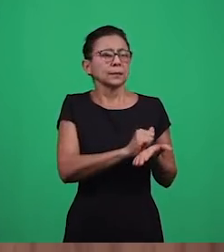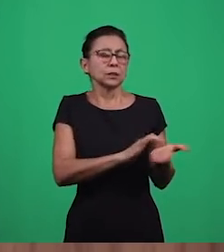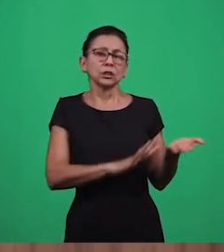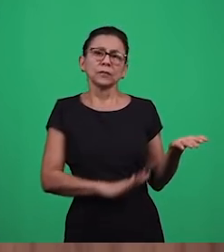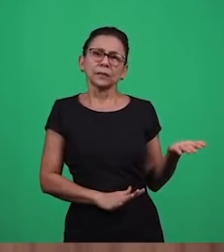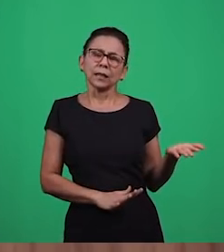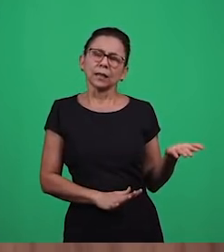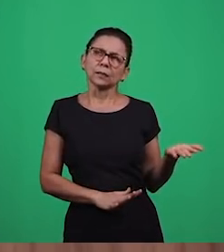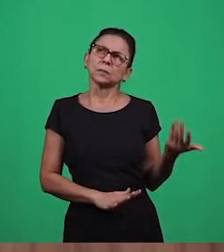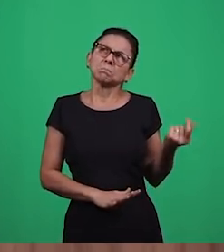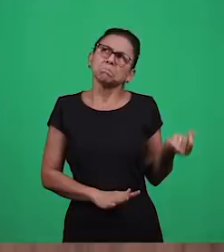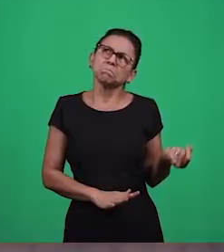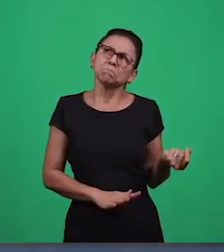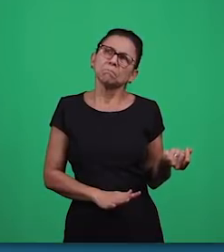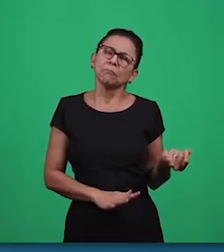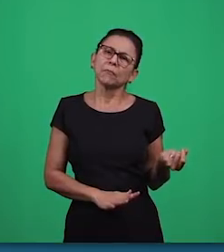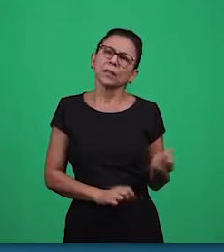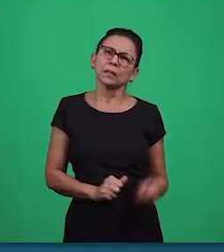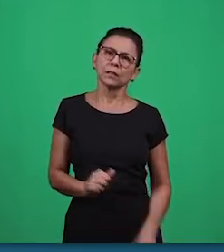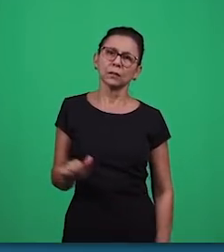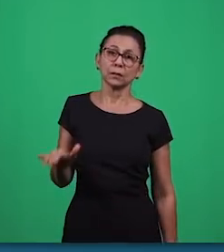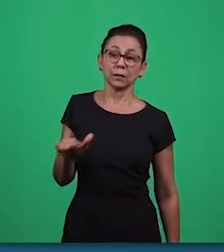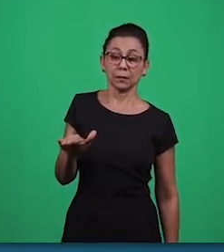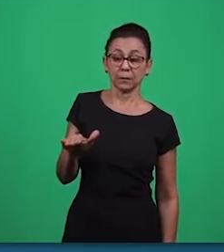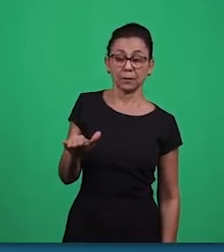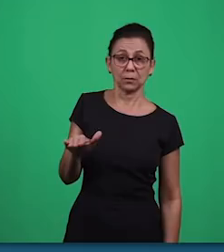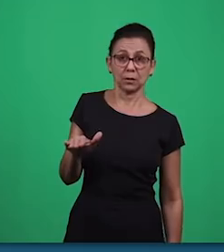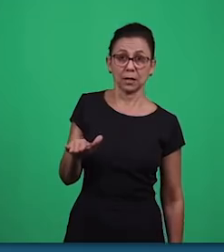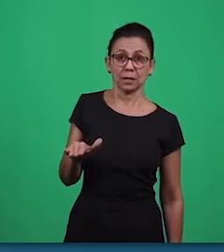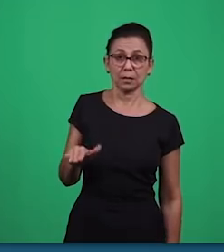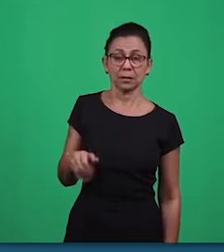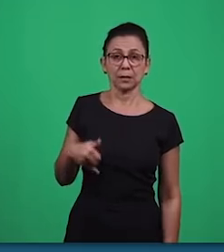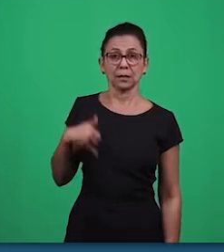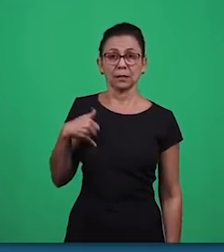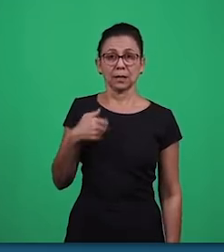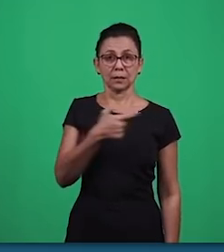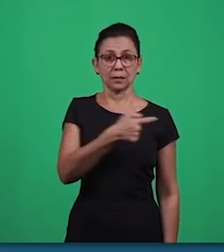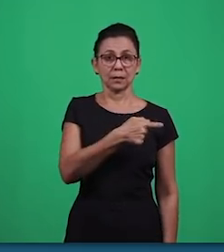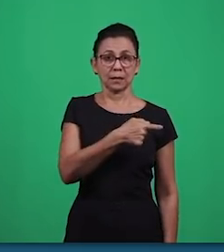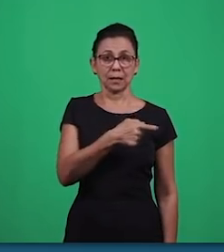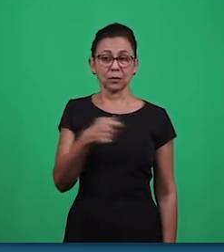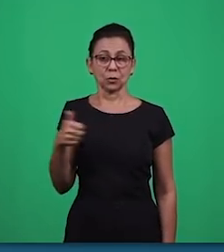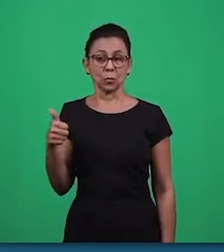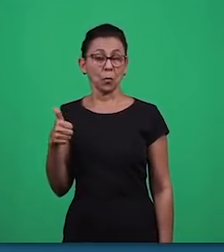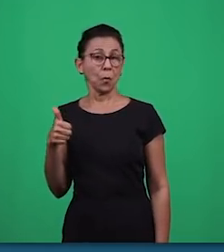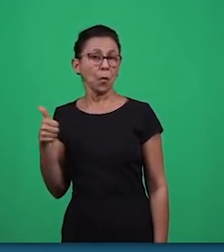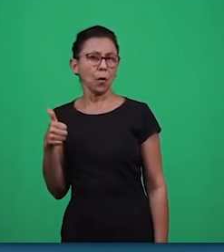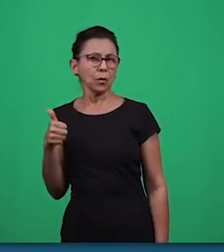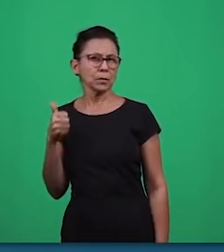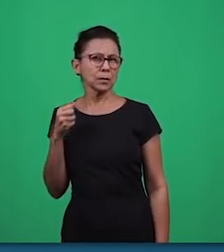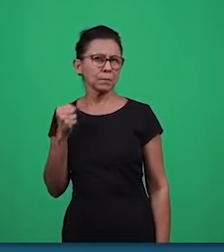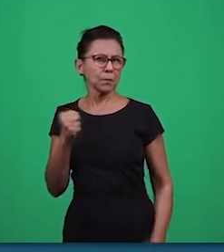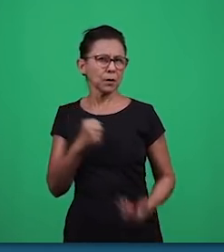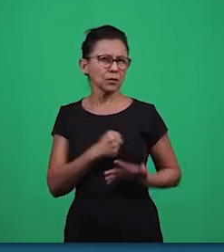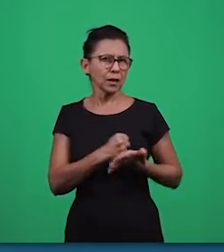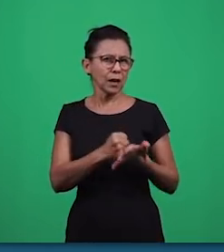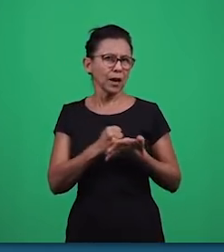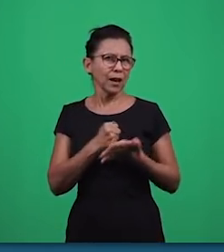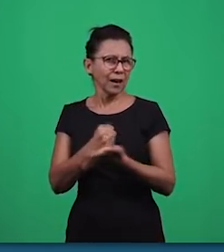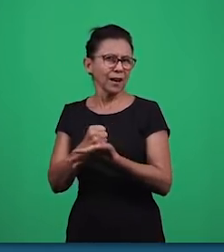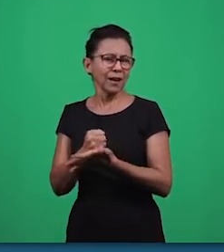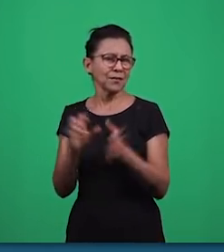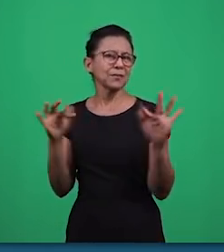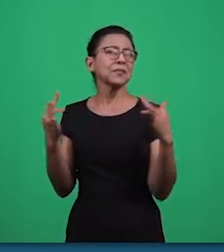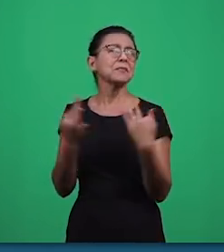atividades também podemos pensar que os intermediários, que são de 7 aos 11 anos, podem colaborar com